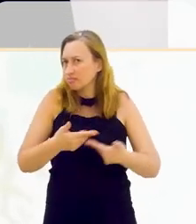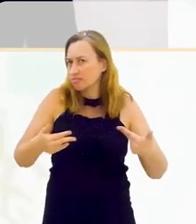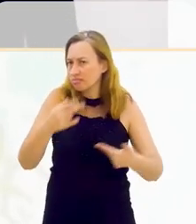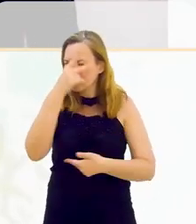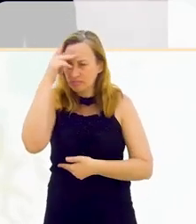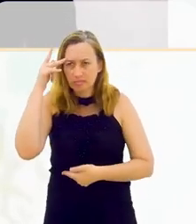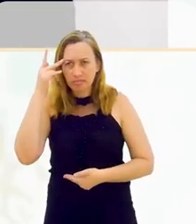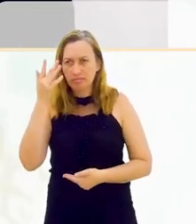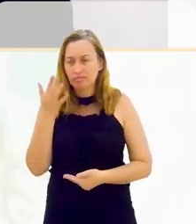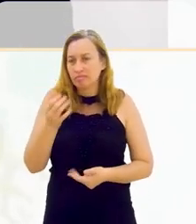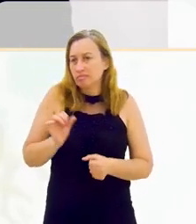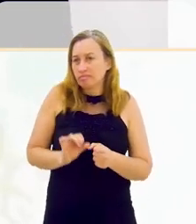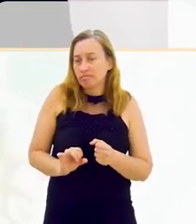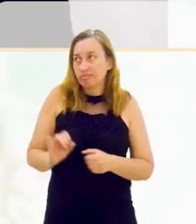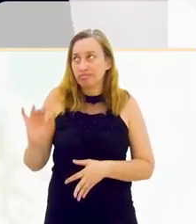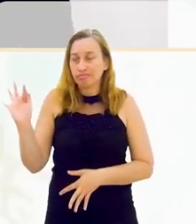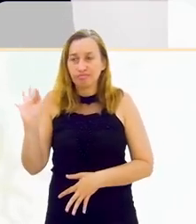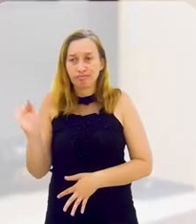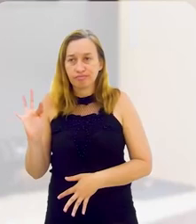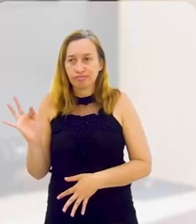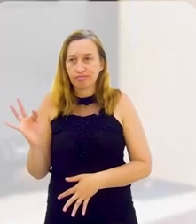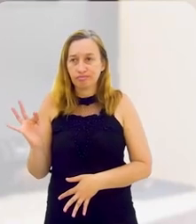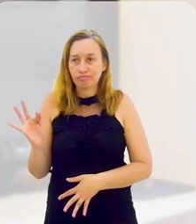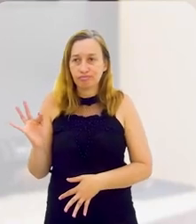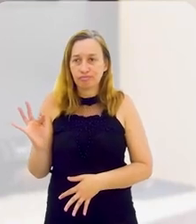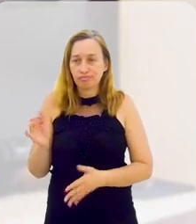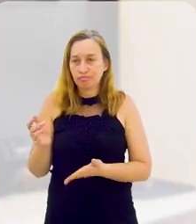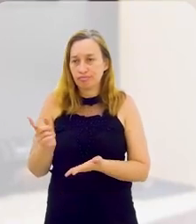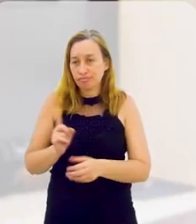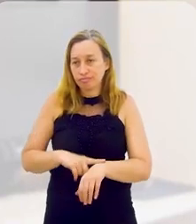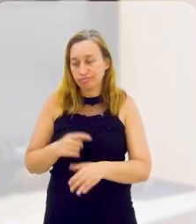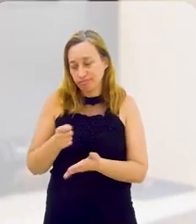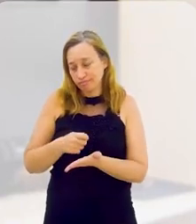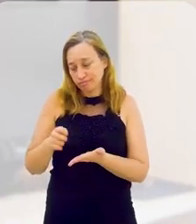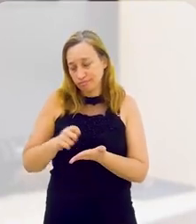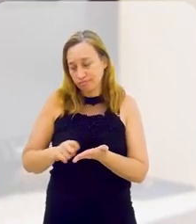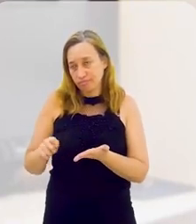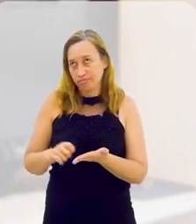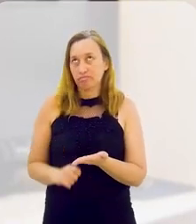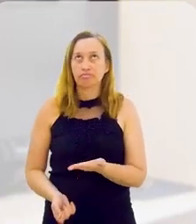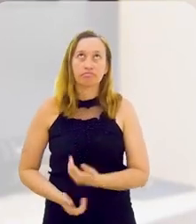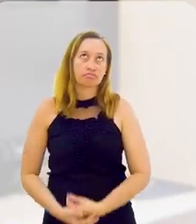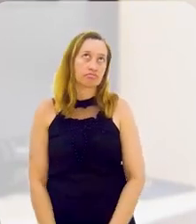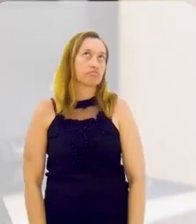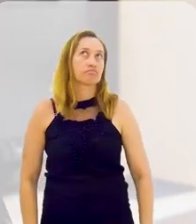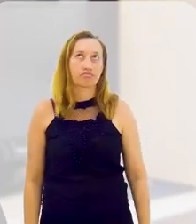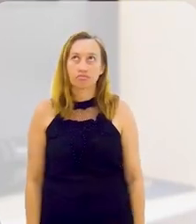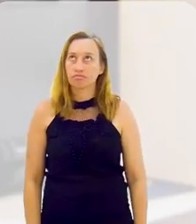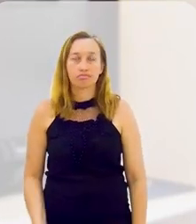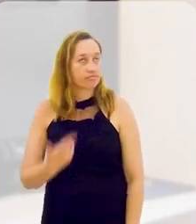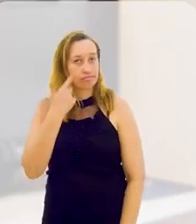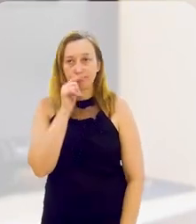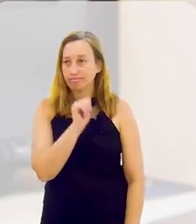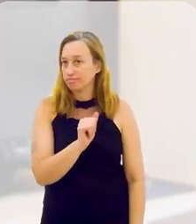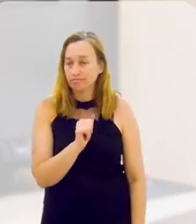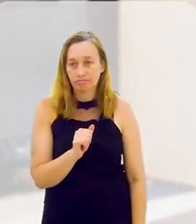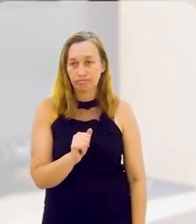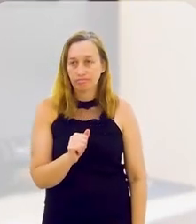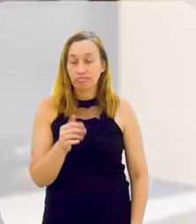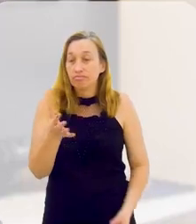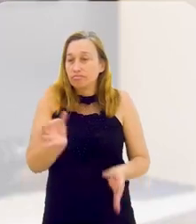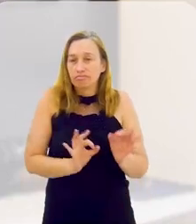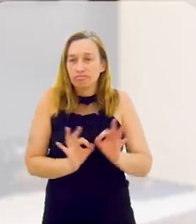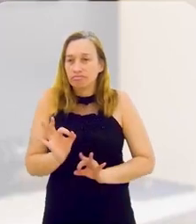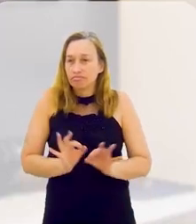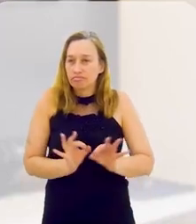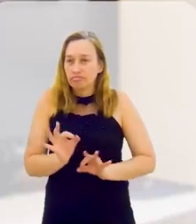difícil. Muita gente que faz, enfim, faculdade, não sei o quê, na hora de escrever, ah, isso é uma negação,